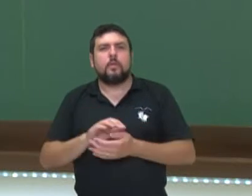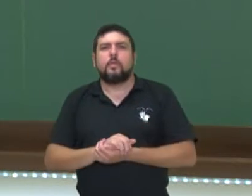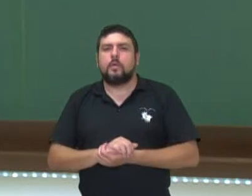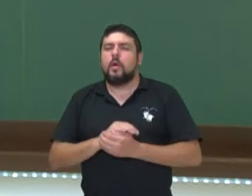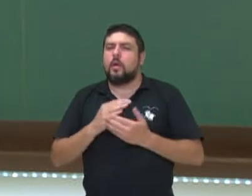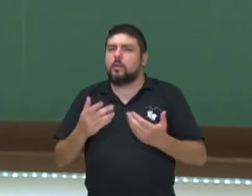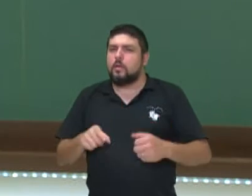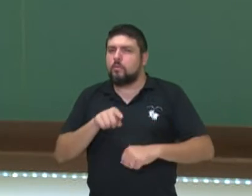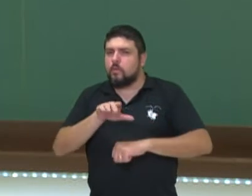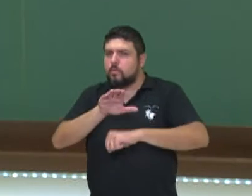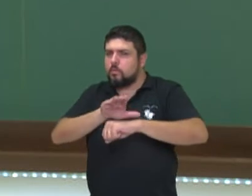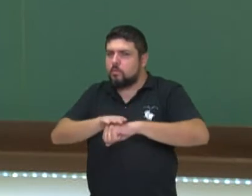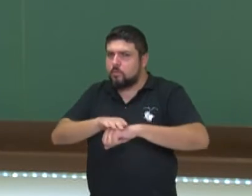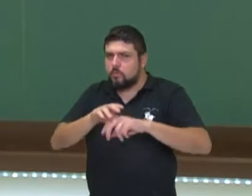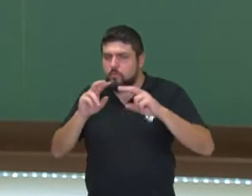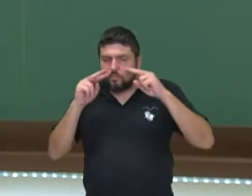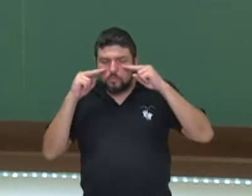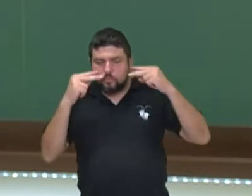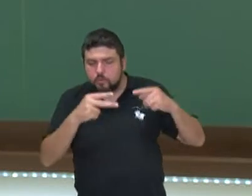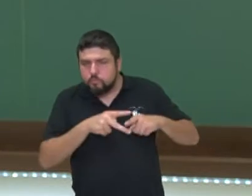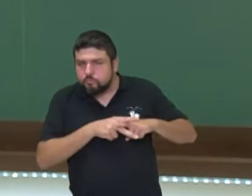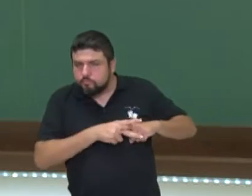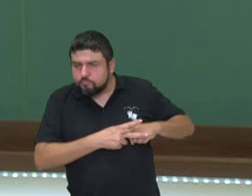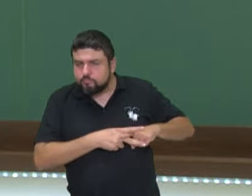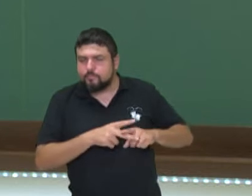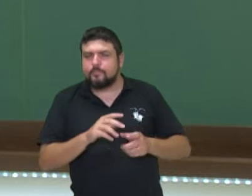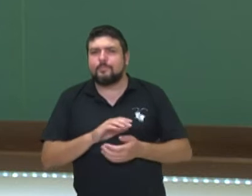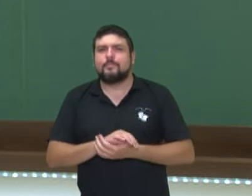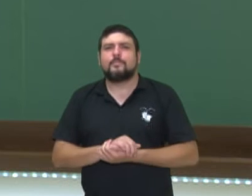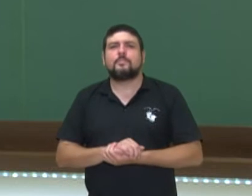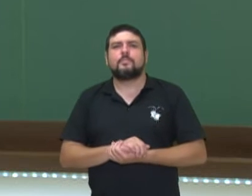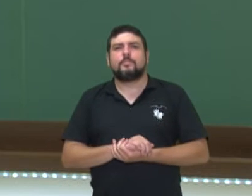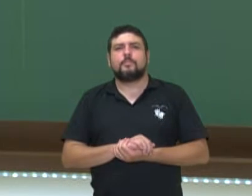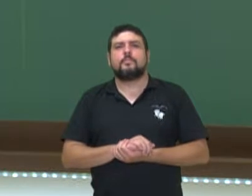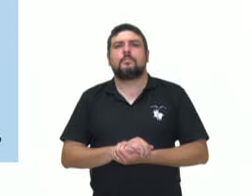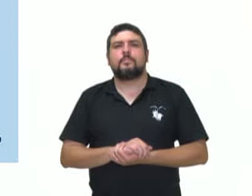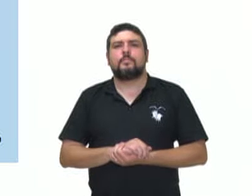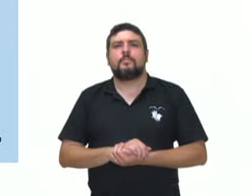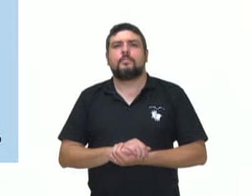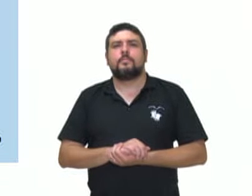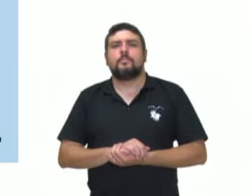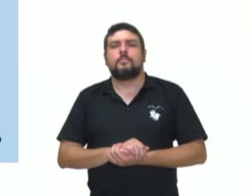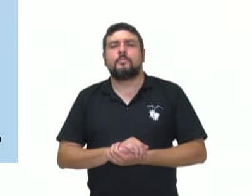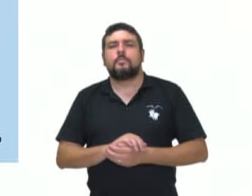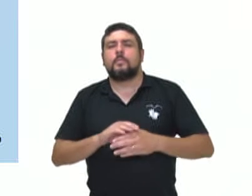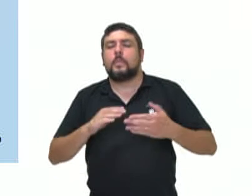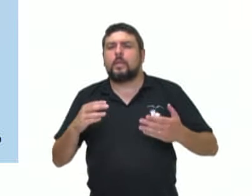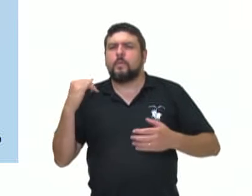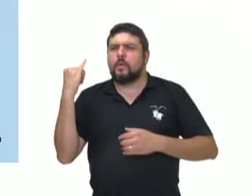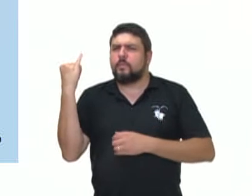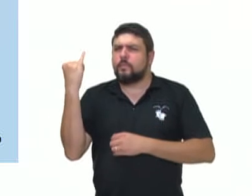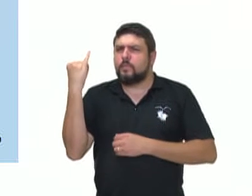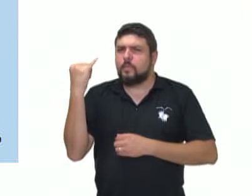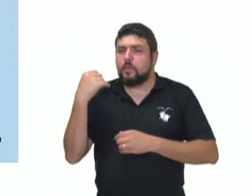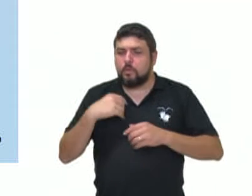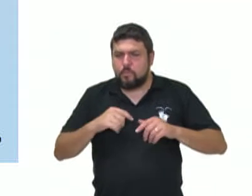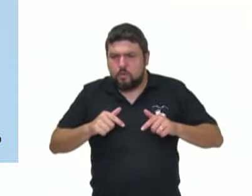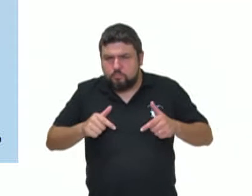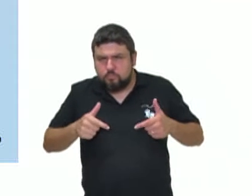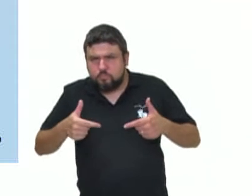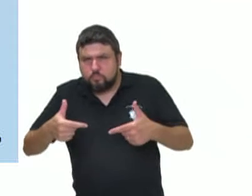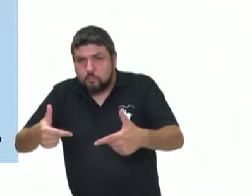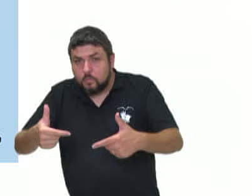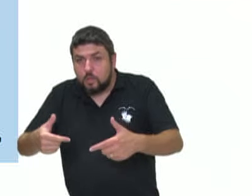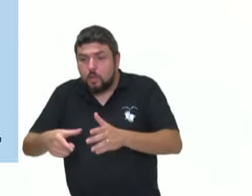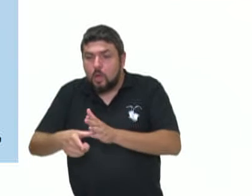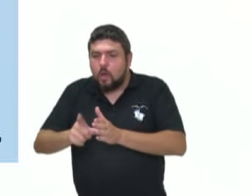seu imperativo categórico, certo? Vamos ver aí então a importância de pensar antes de agir.